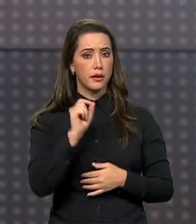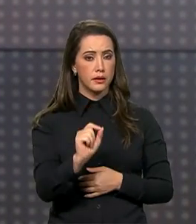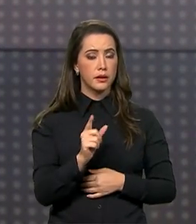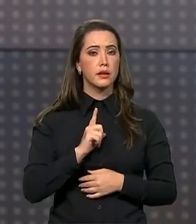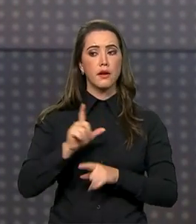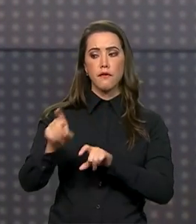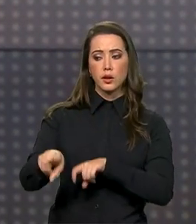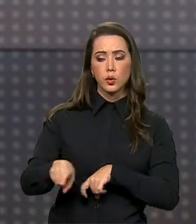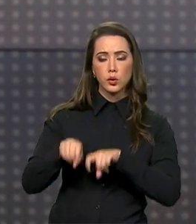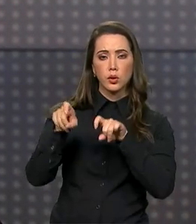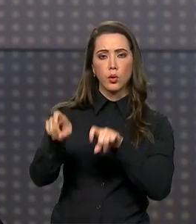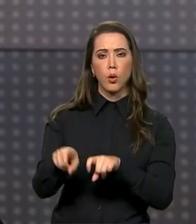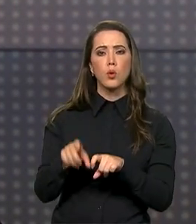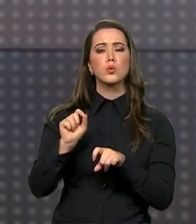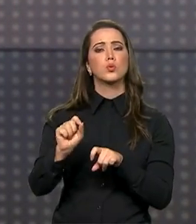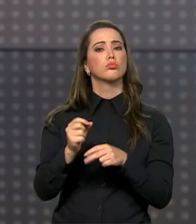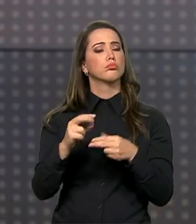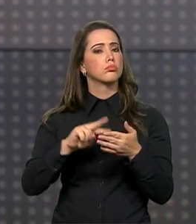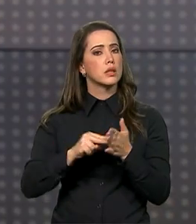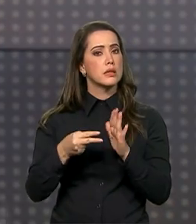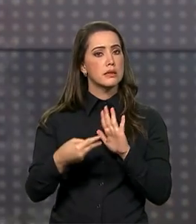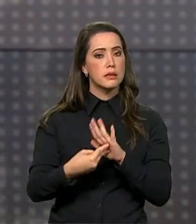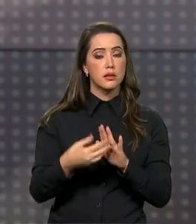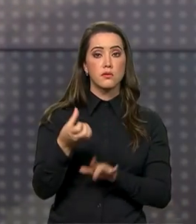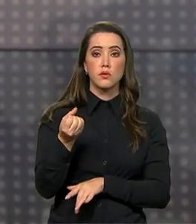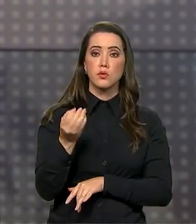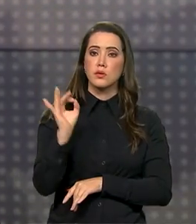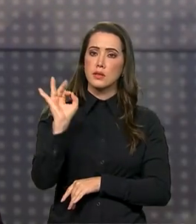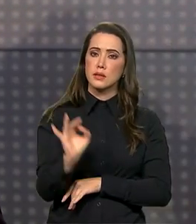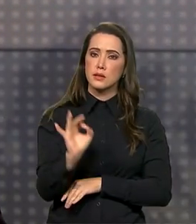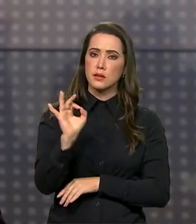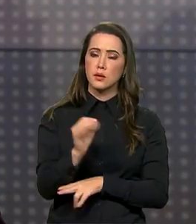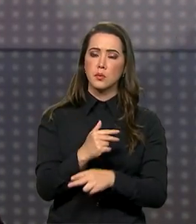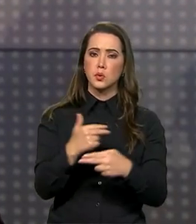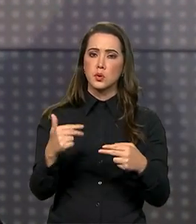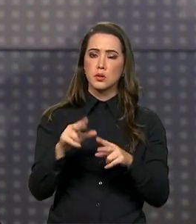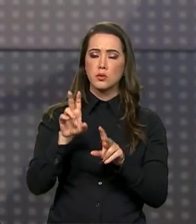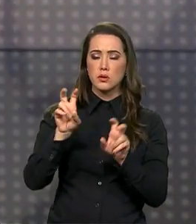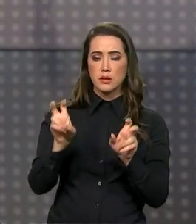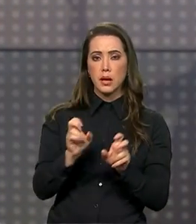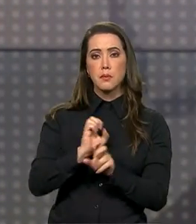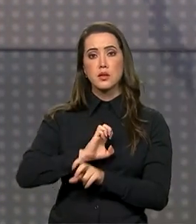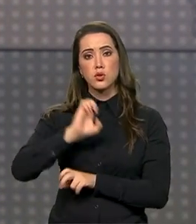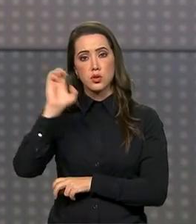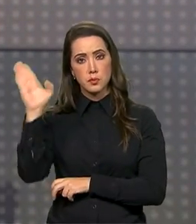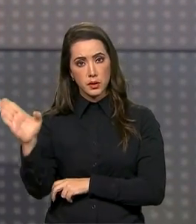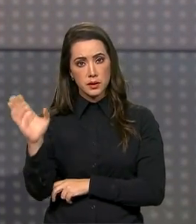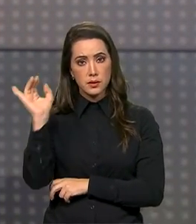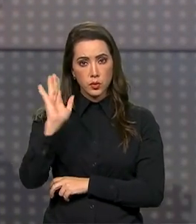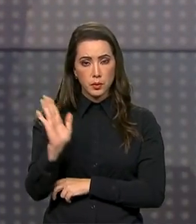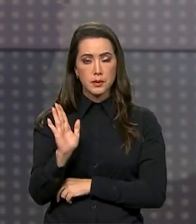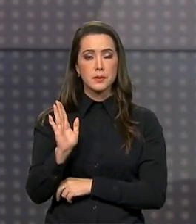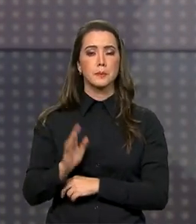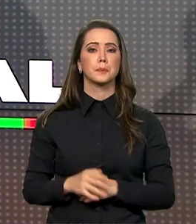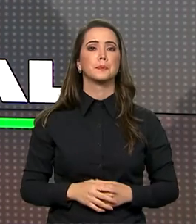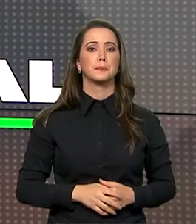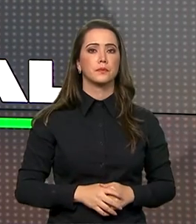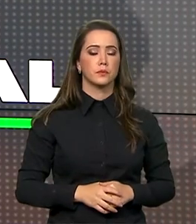do agronegócio, que responde por quase 60% da pauta de exportações brasileiras ao